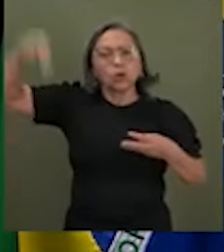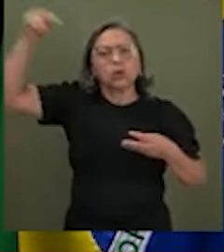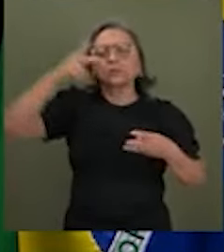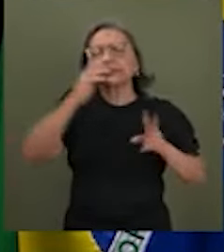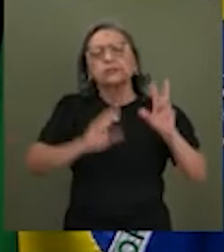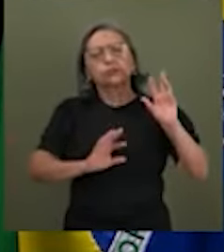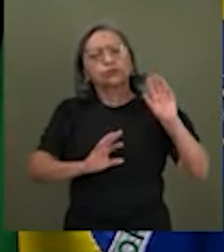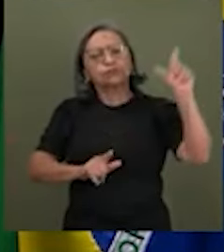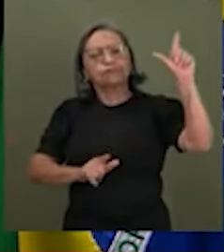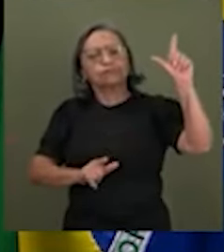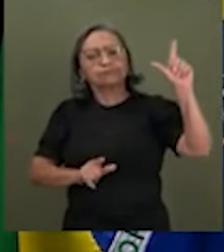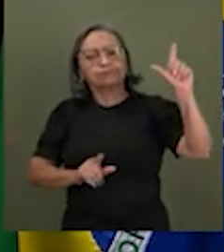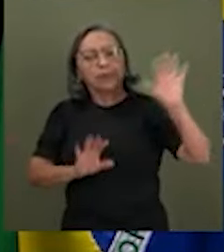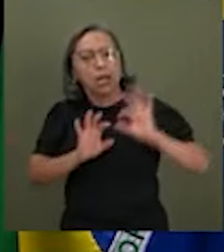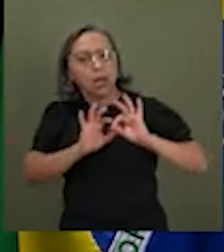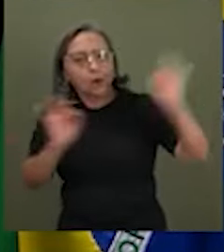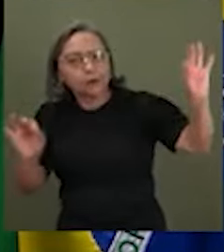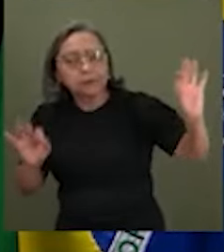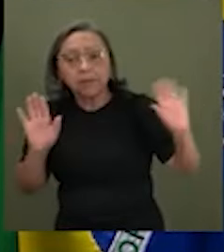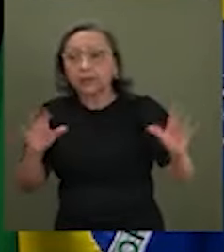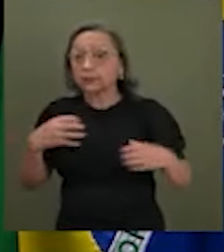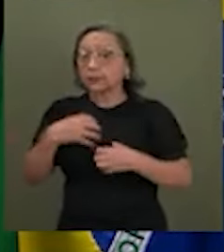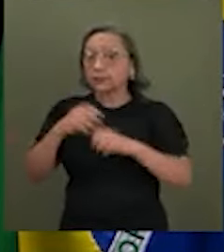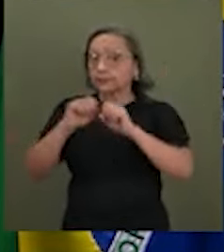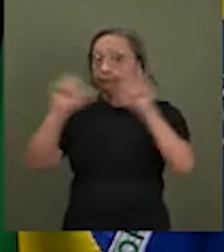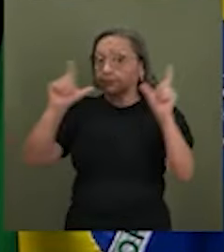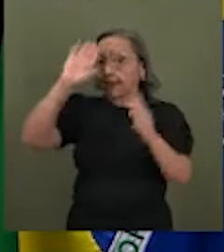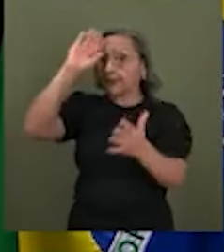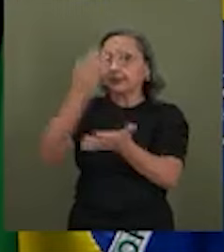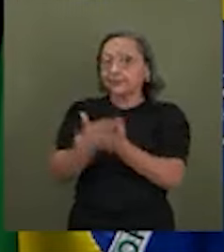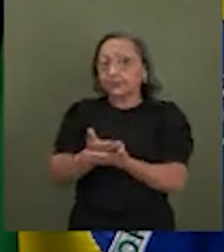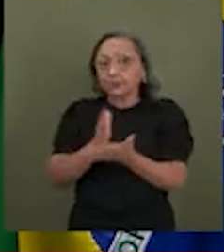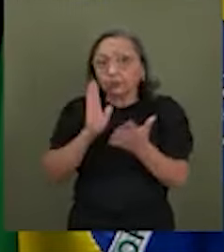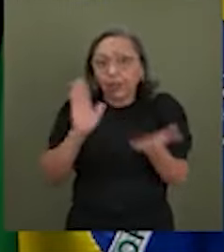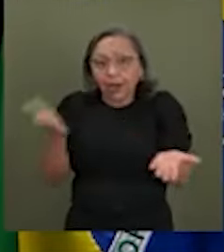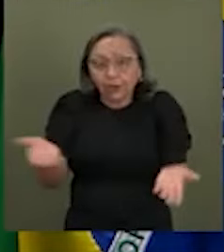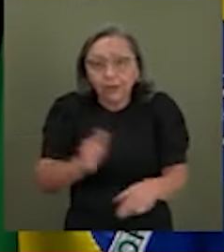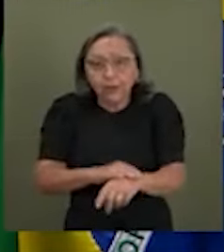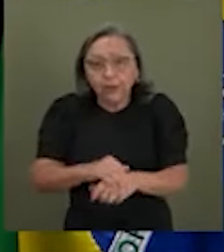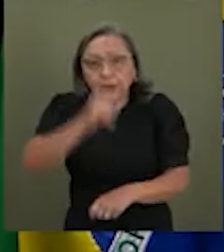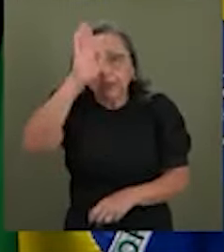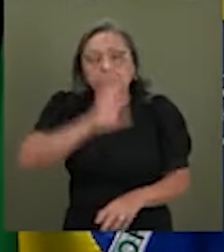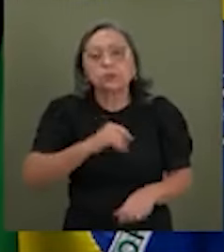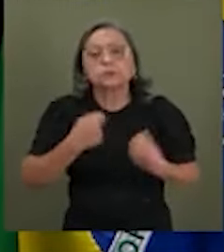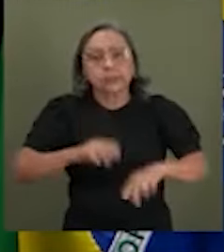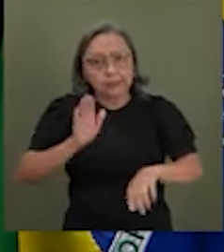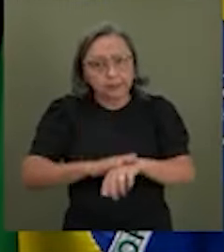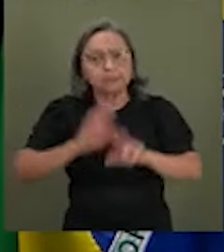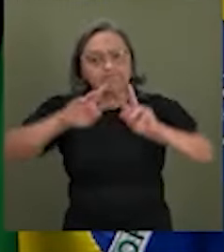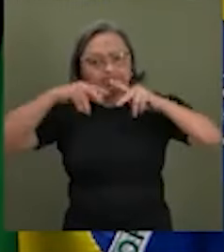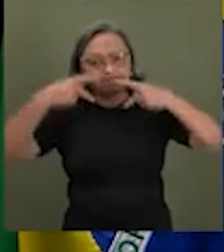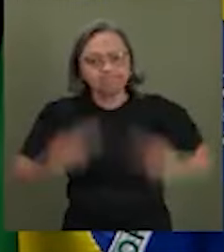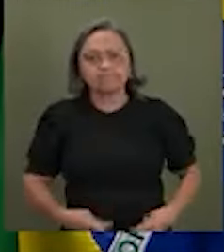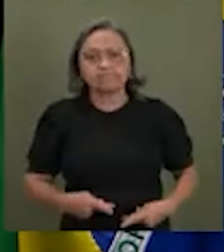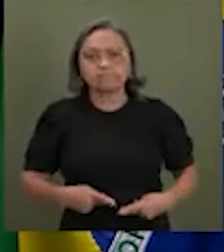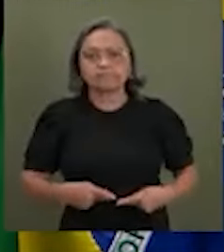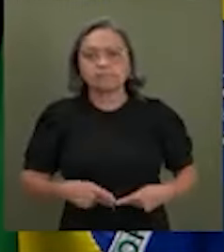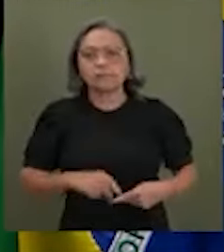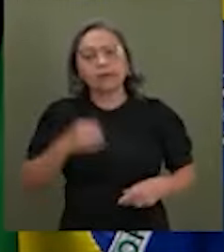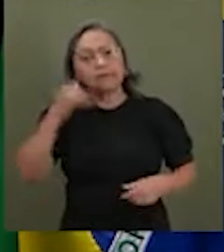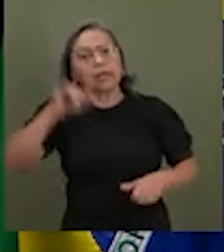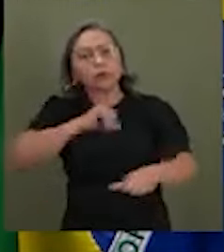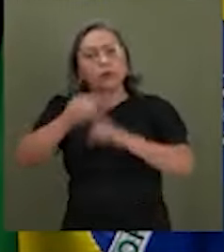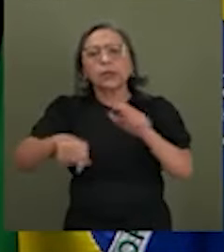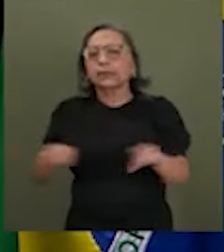distantes, mas acreditem, chegou a vez do Brasil tomar uma atitude para não se tornar também